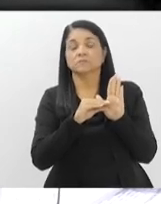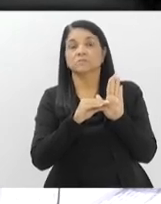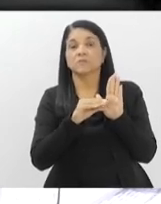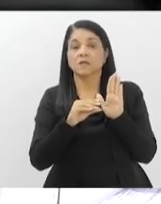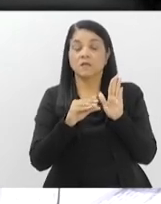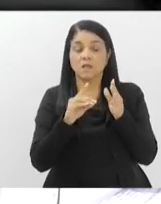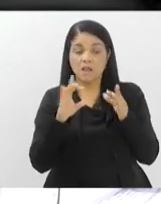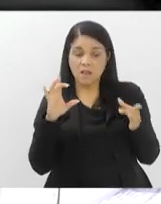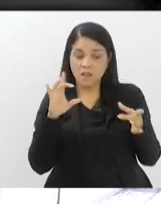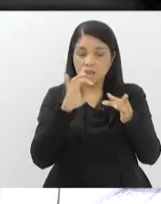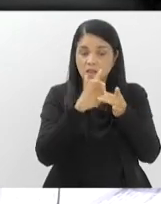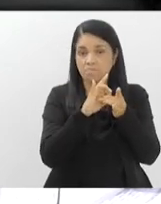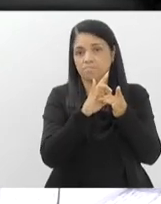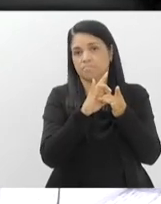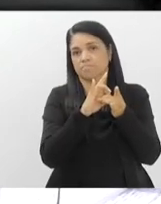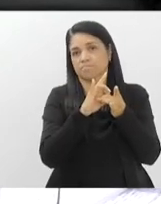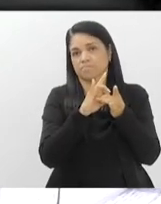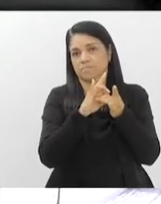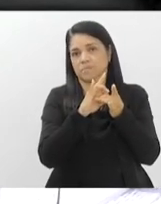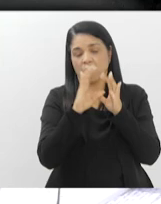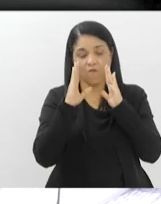ligado aos funcionários, não tem